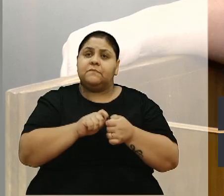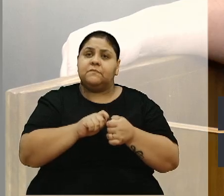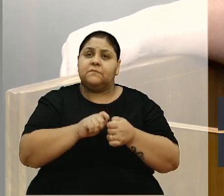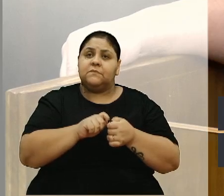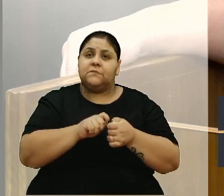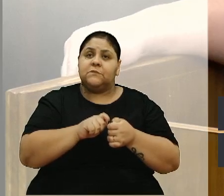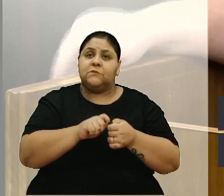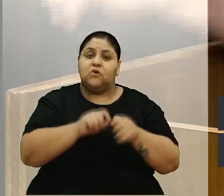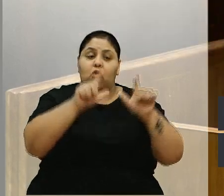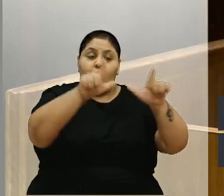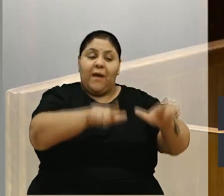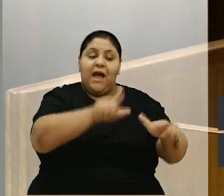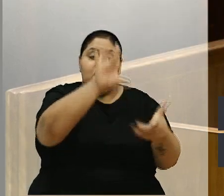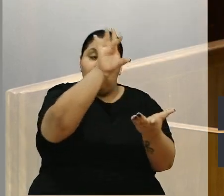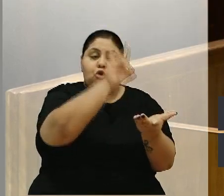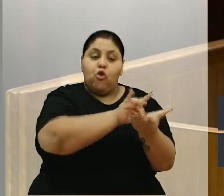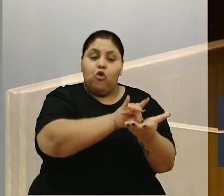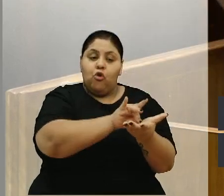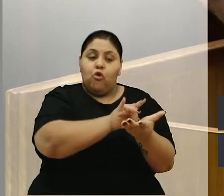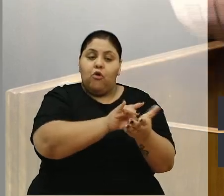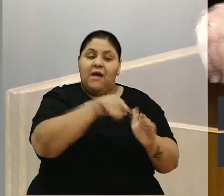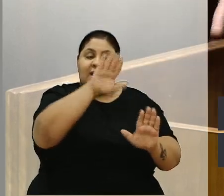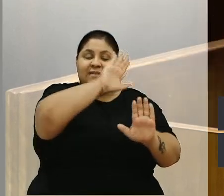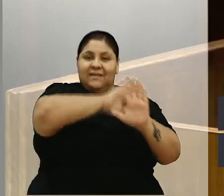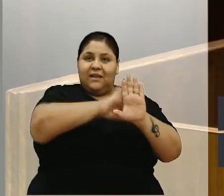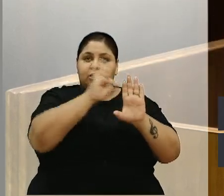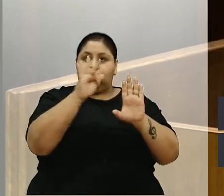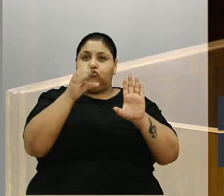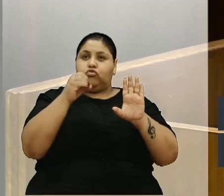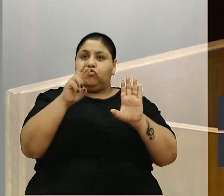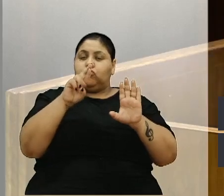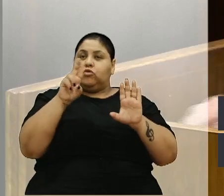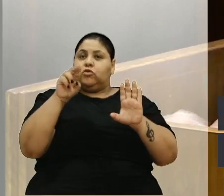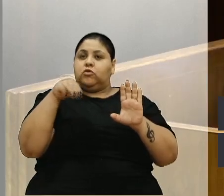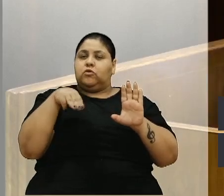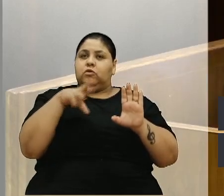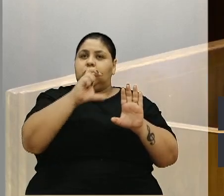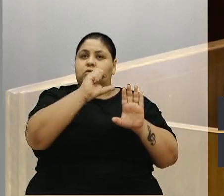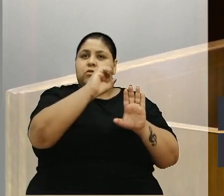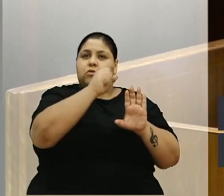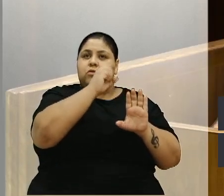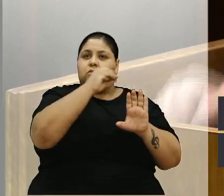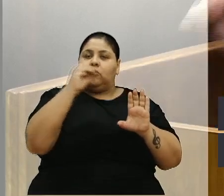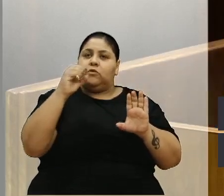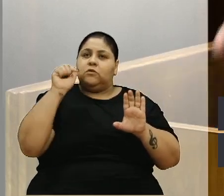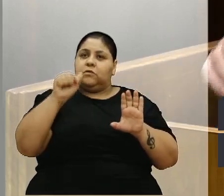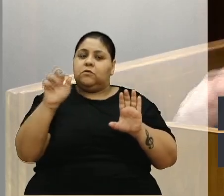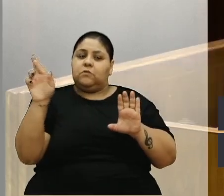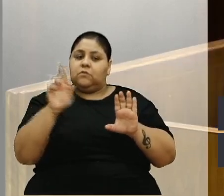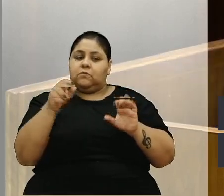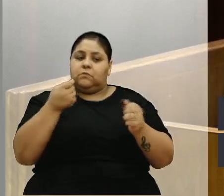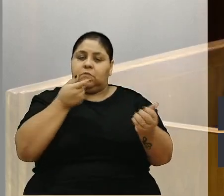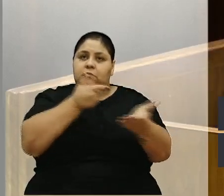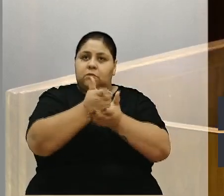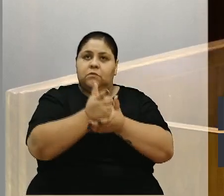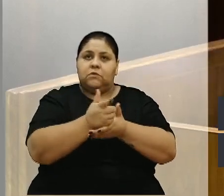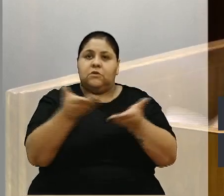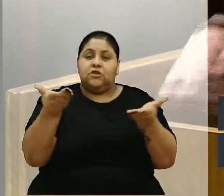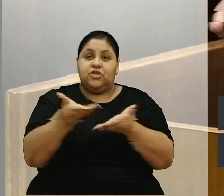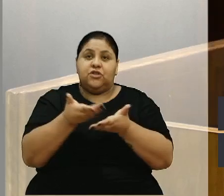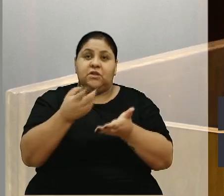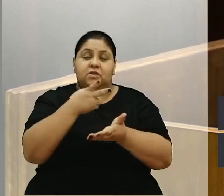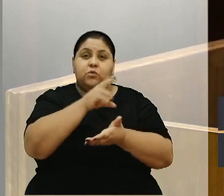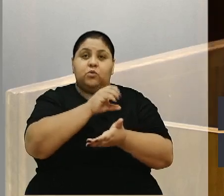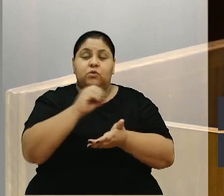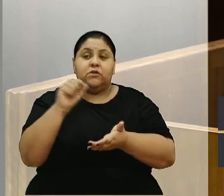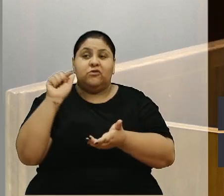sede, que fica aqui atrás do fórum. É R$800 mil que custa a sede, eles já têm 200 mil em emenda e